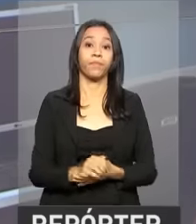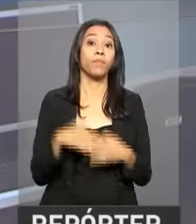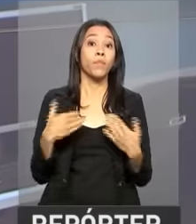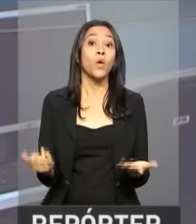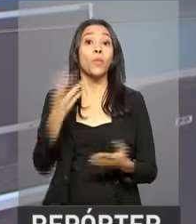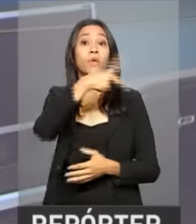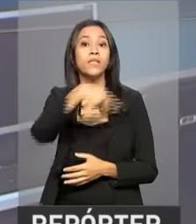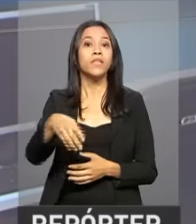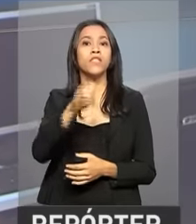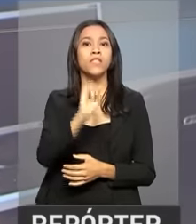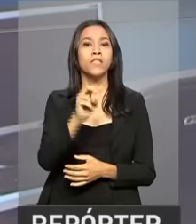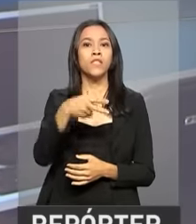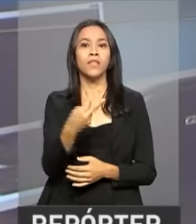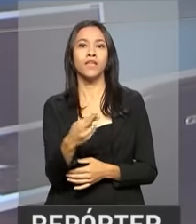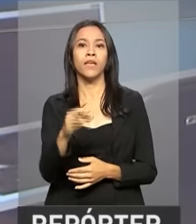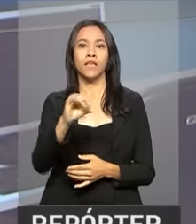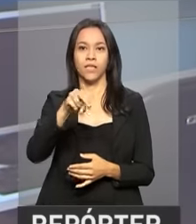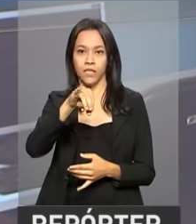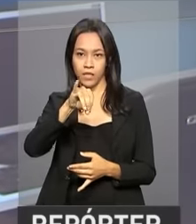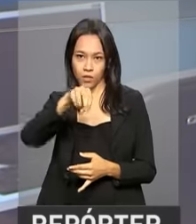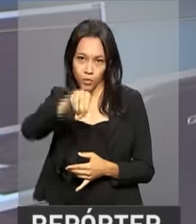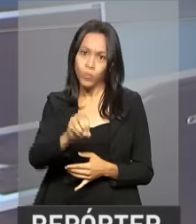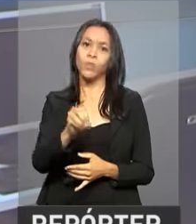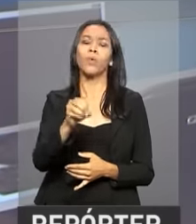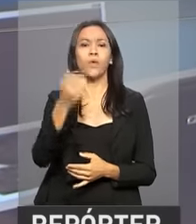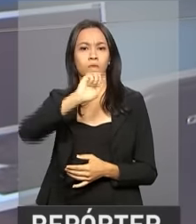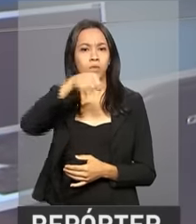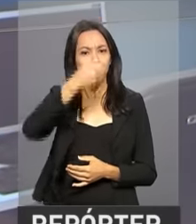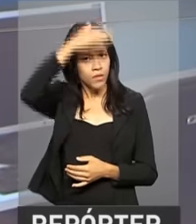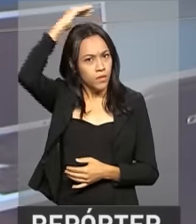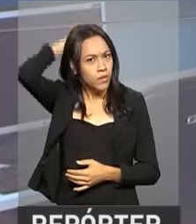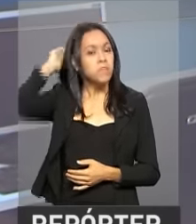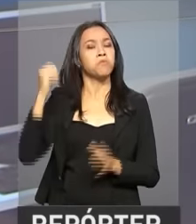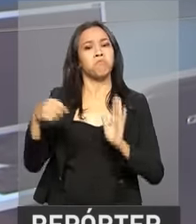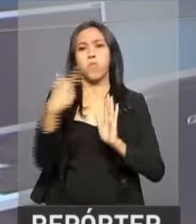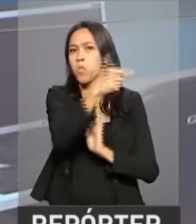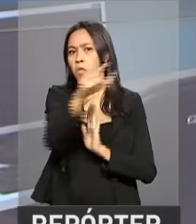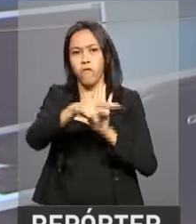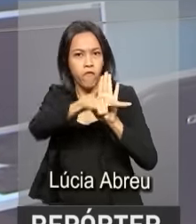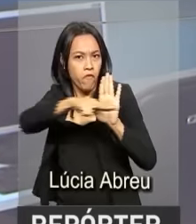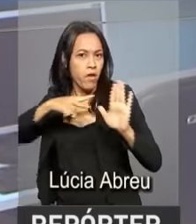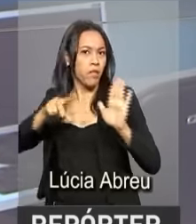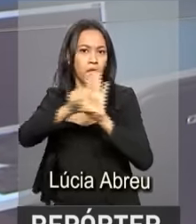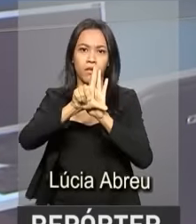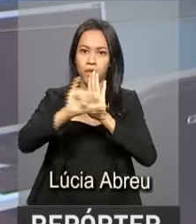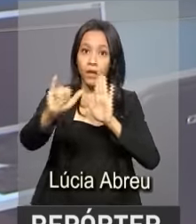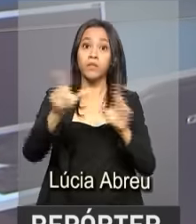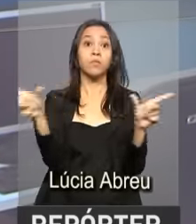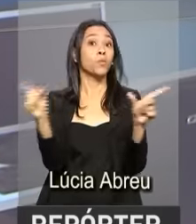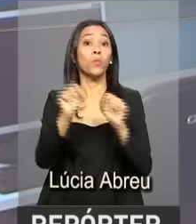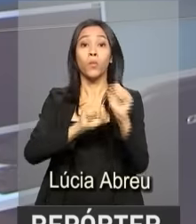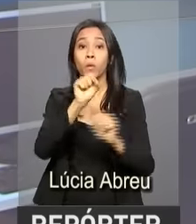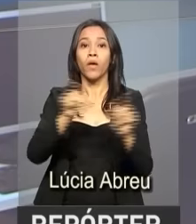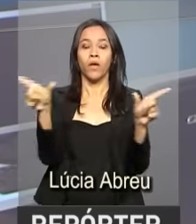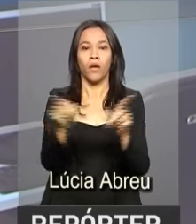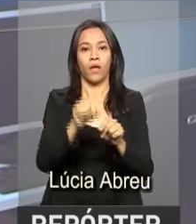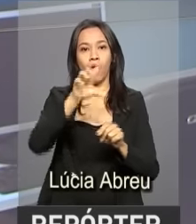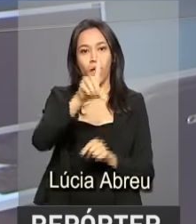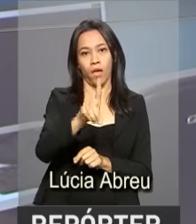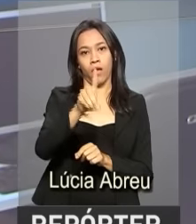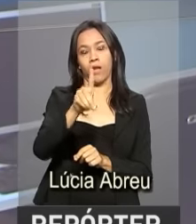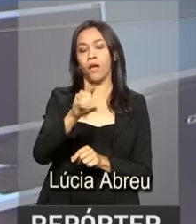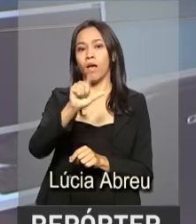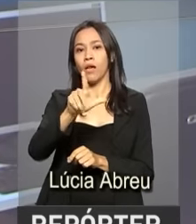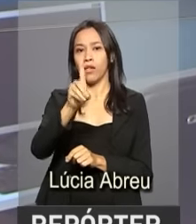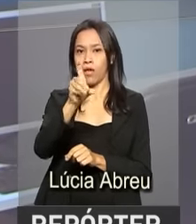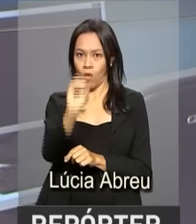o presidente interino Michel Temer sancionou sem vetos a lei de diretrizes orçamentárias de 2016 com a